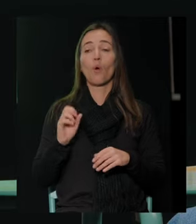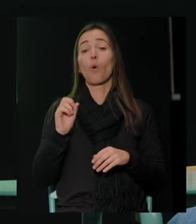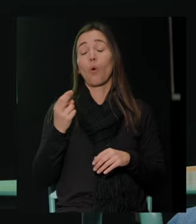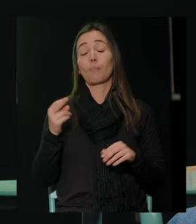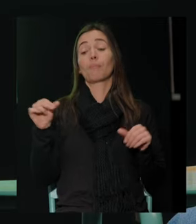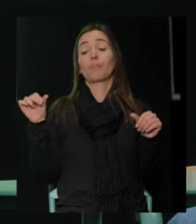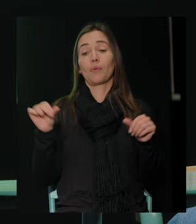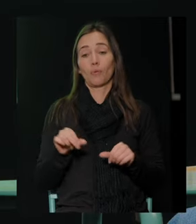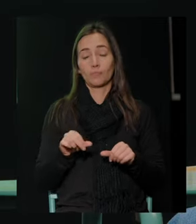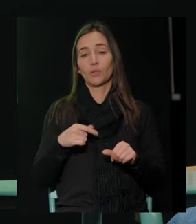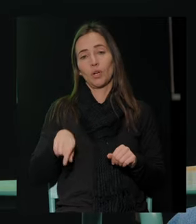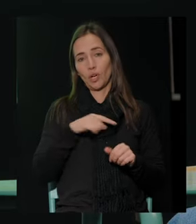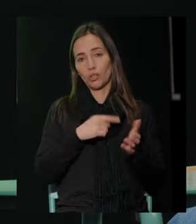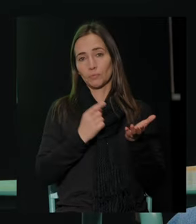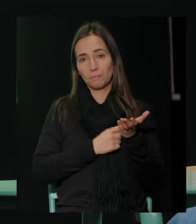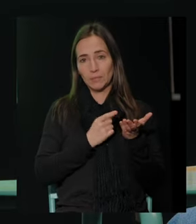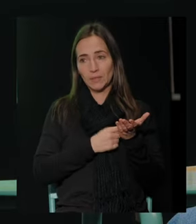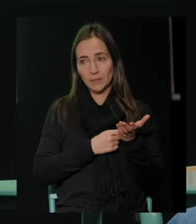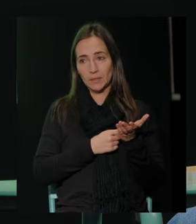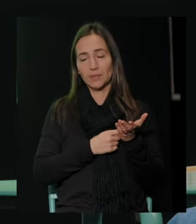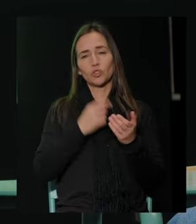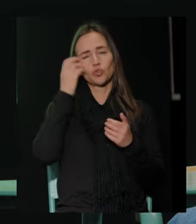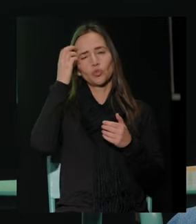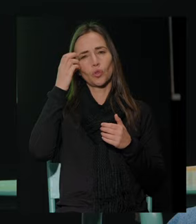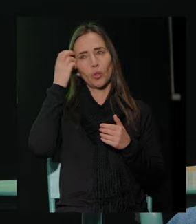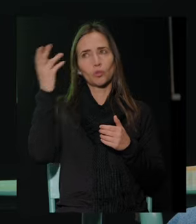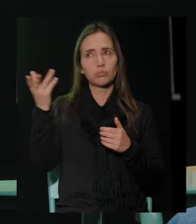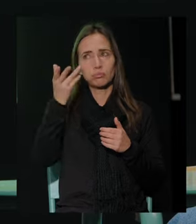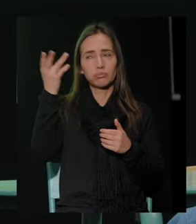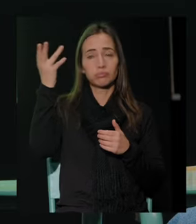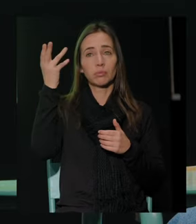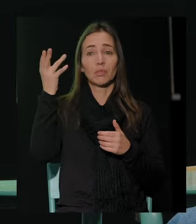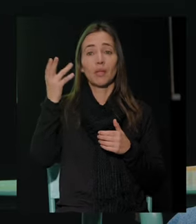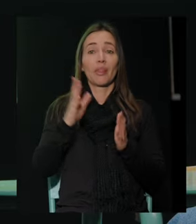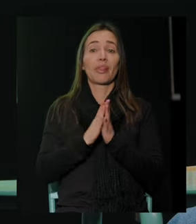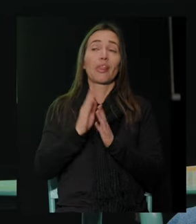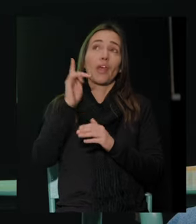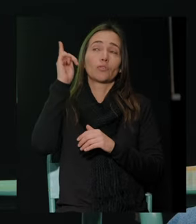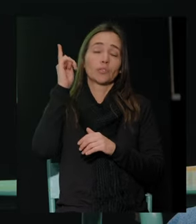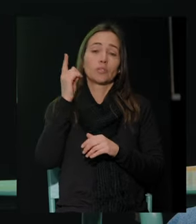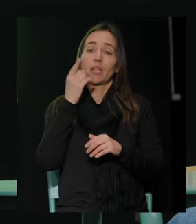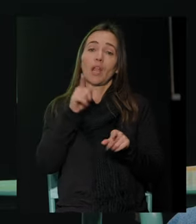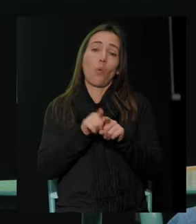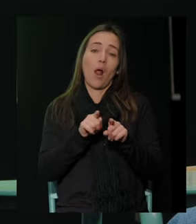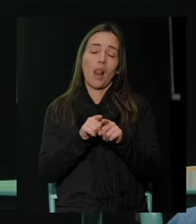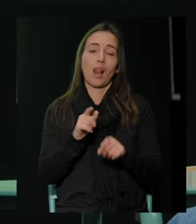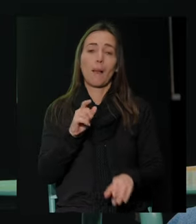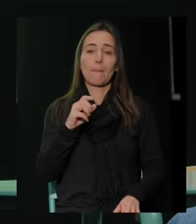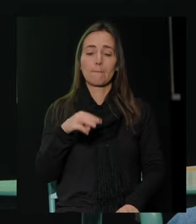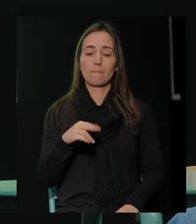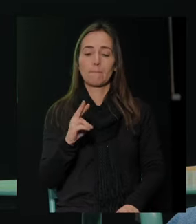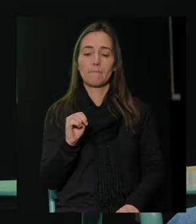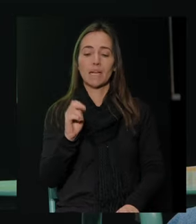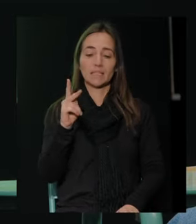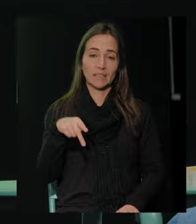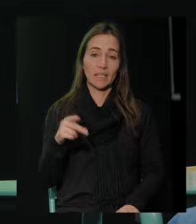pior ainda, precisamos de grandes sonhadores, de grandes figuras quase mitológicas como Elon Musk, para nos trazer uma tecnologia que de